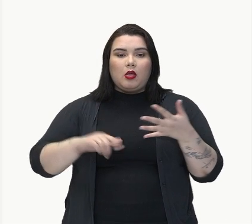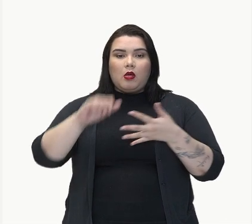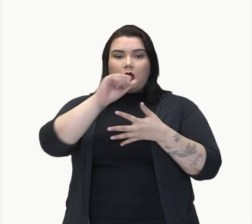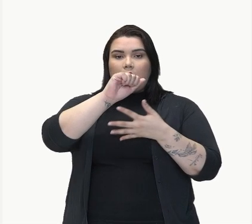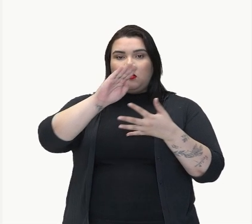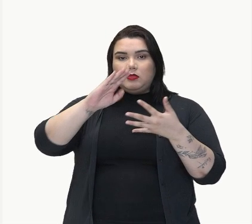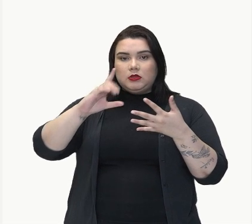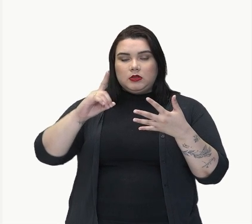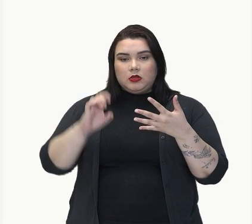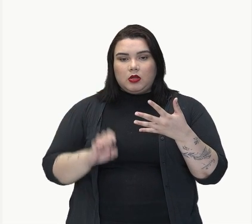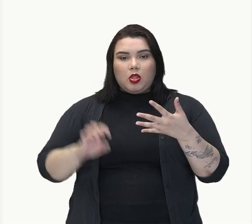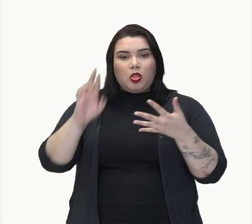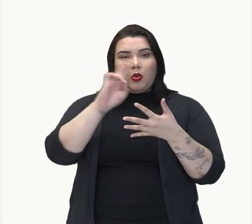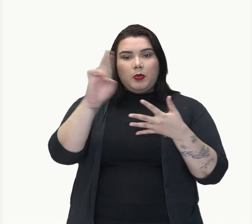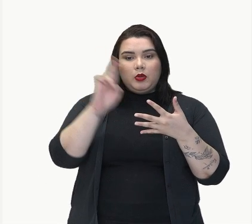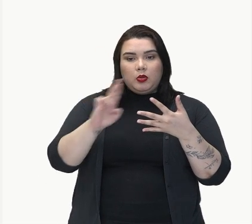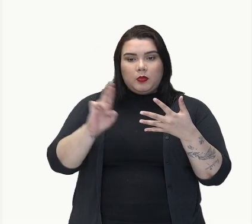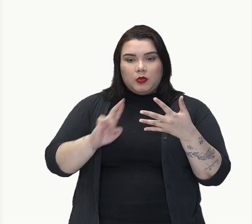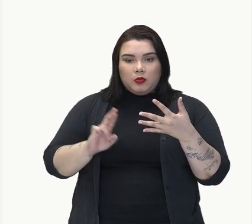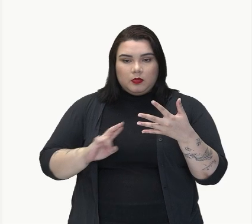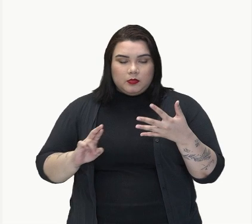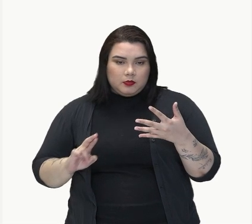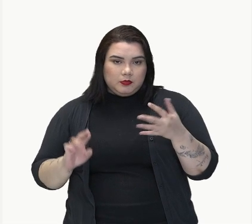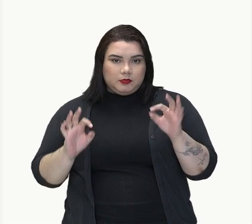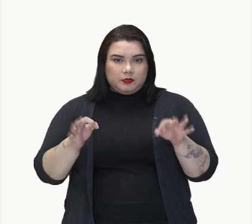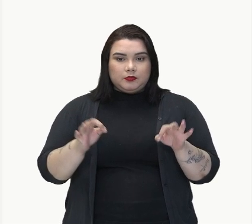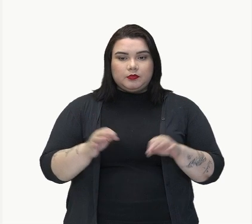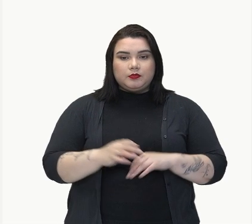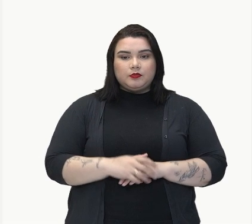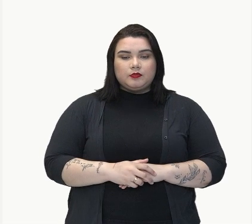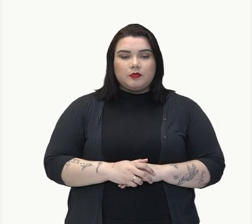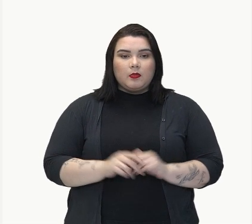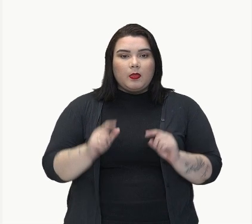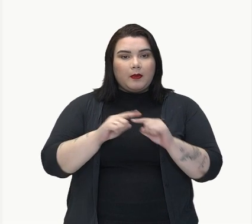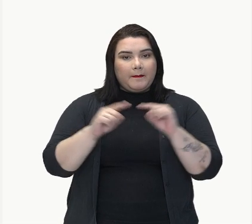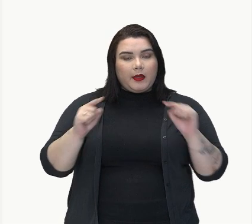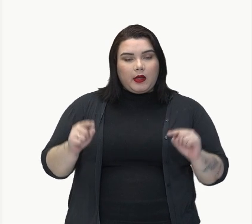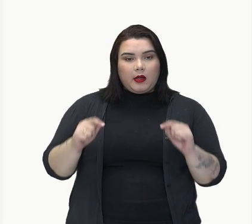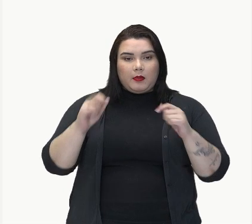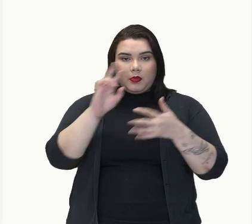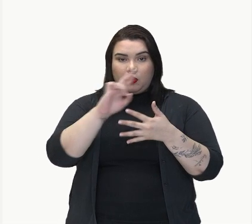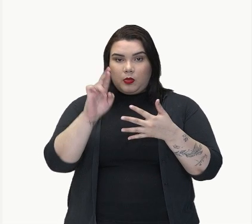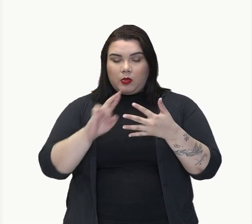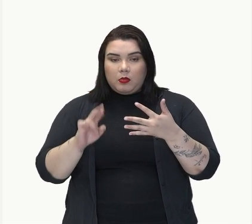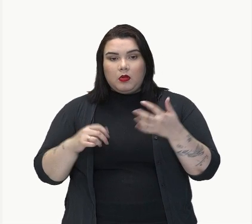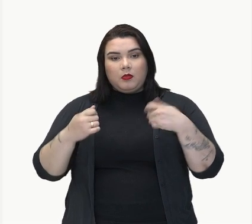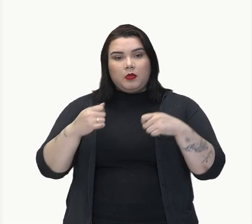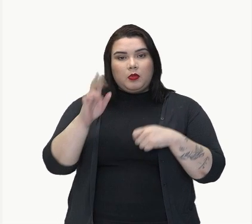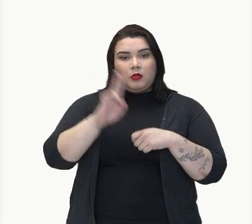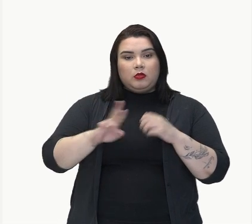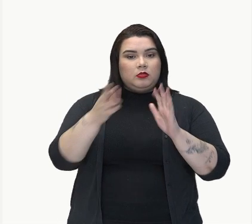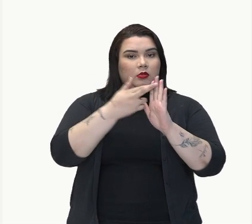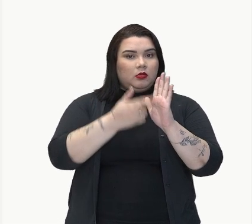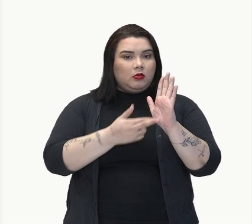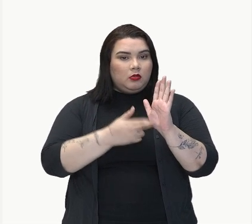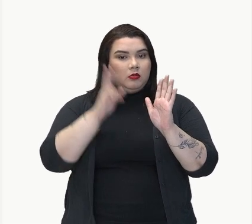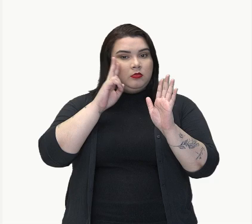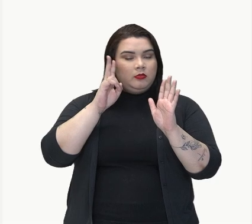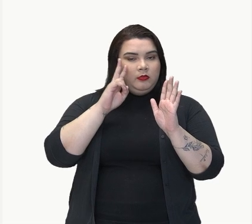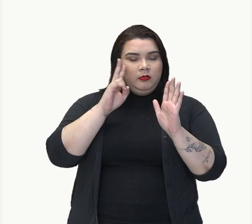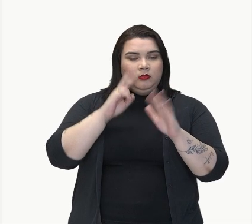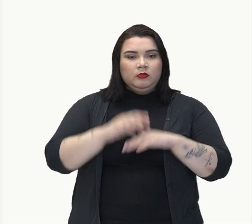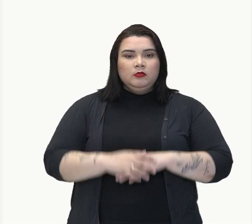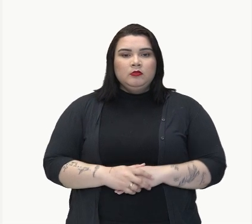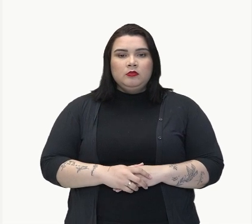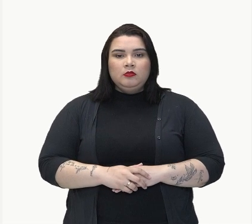dar nomes a esses compostos. Mas para nomear, eu preciso usar as regras da IUPAC, tá bom? Então,